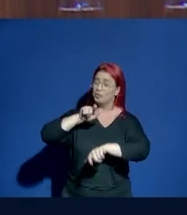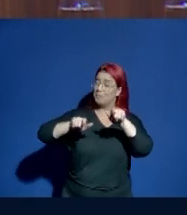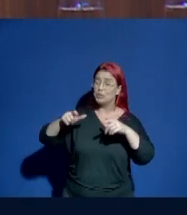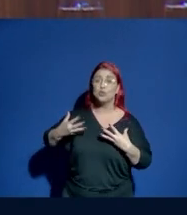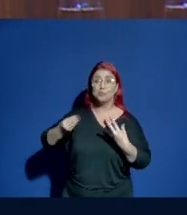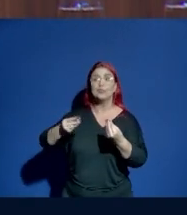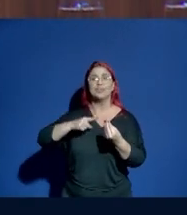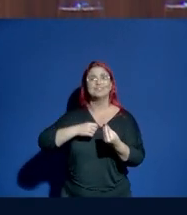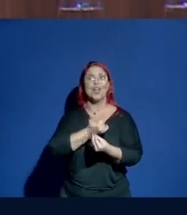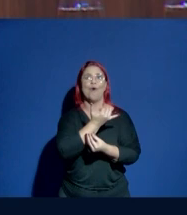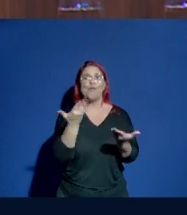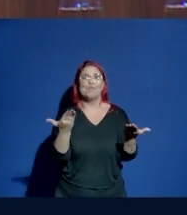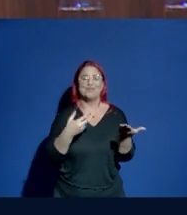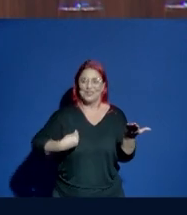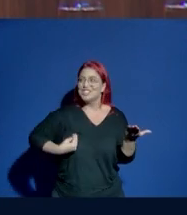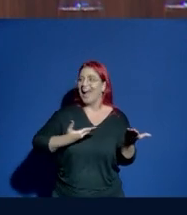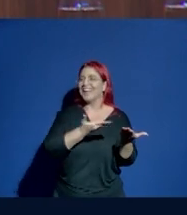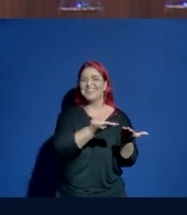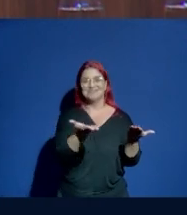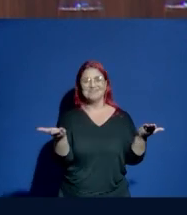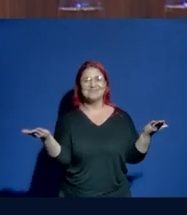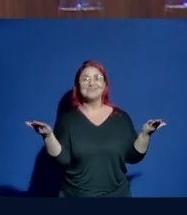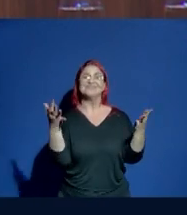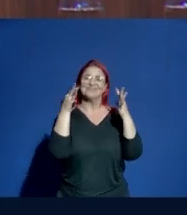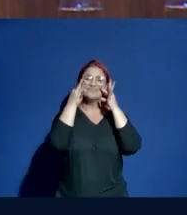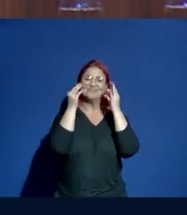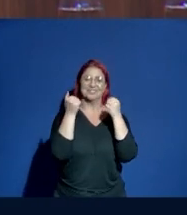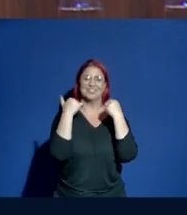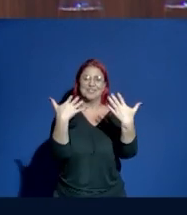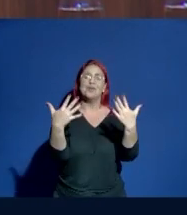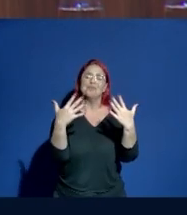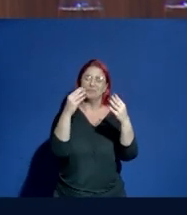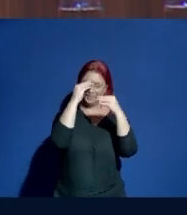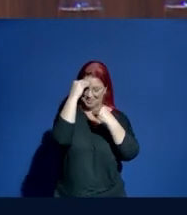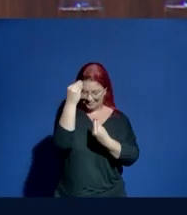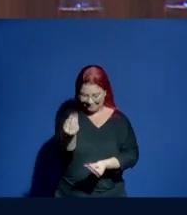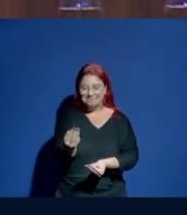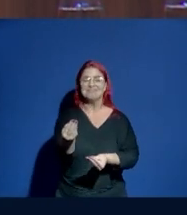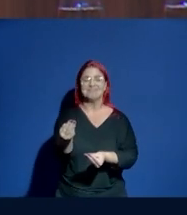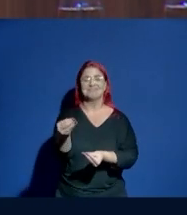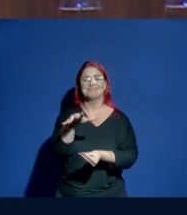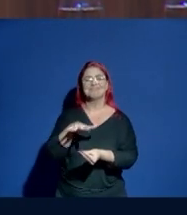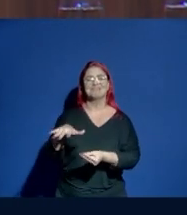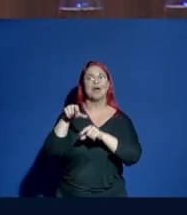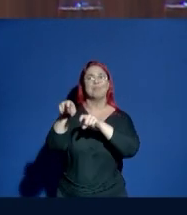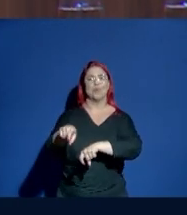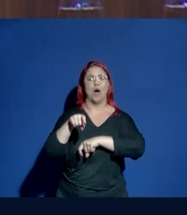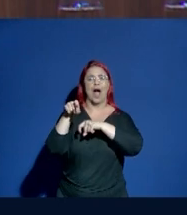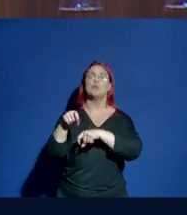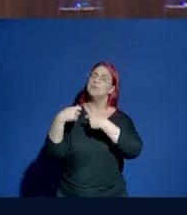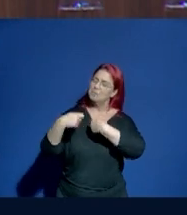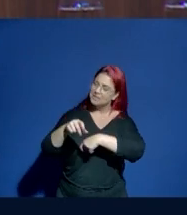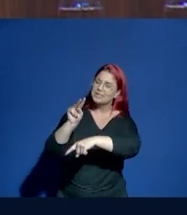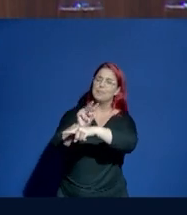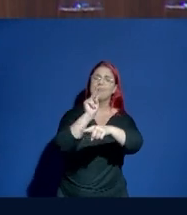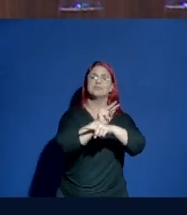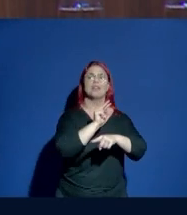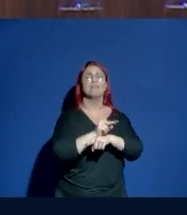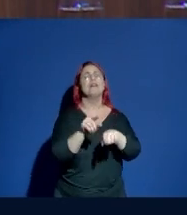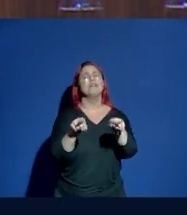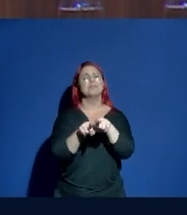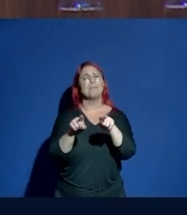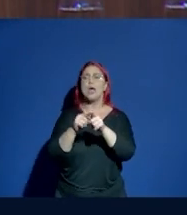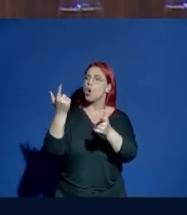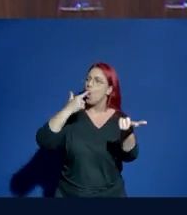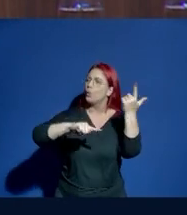e algumas delas estão aqui no dia de hoje nesse auditório é por isso que a gente tem que tirar o chapéu para o nosso Agro é por isso que a gente tem que preservar as conquistas